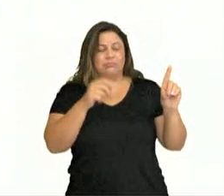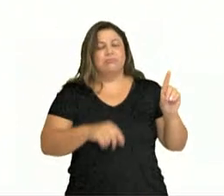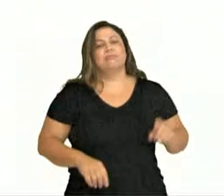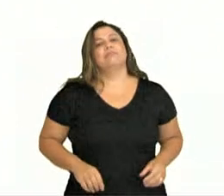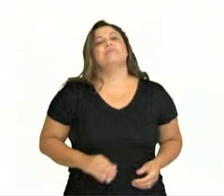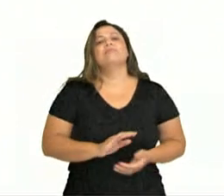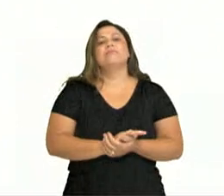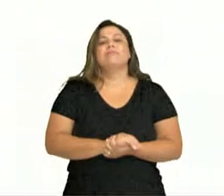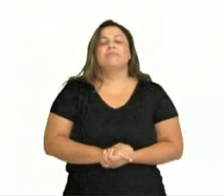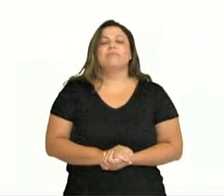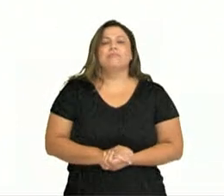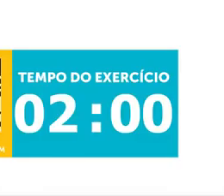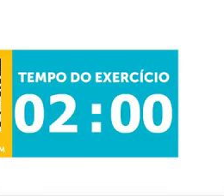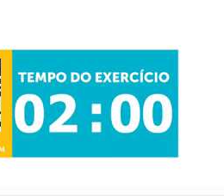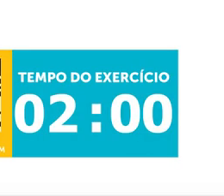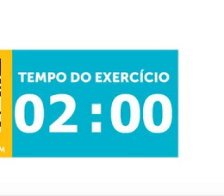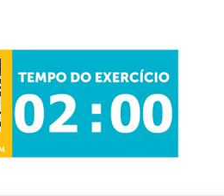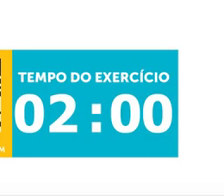quimiossintetizantes. Vamos lá?